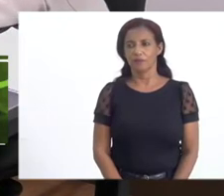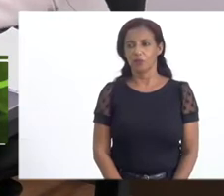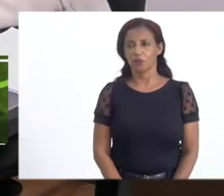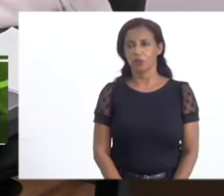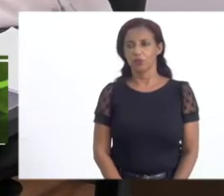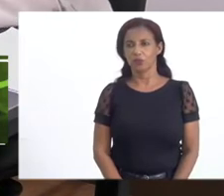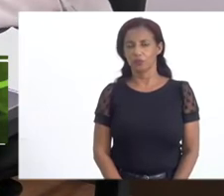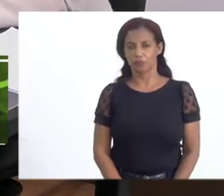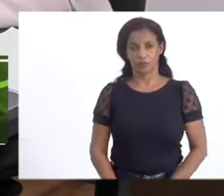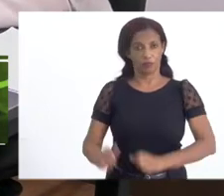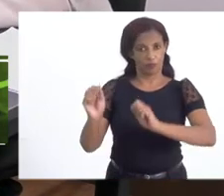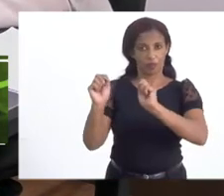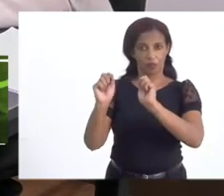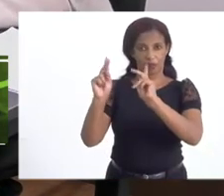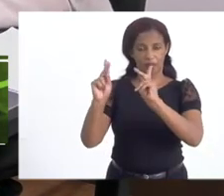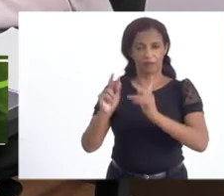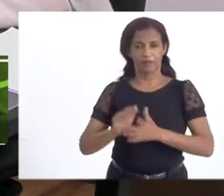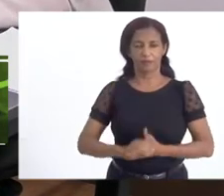Já está habilitado.